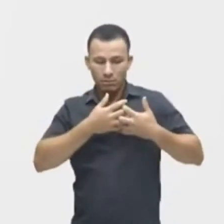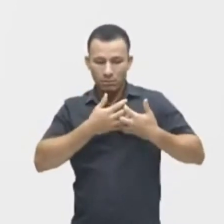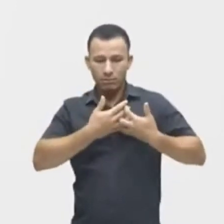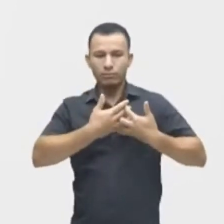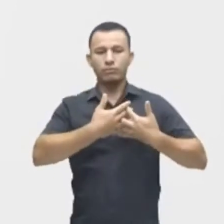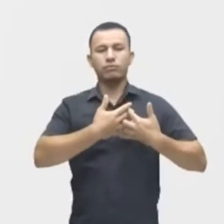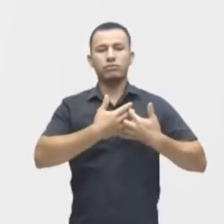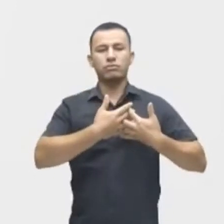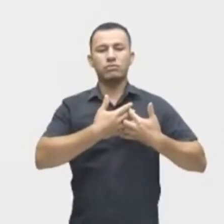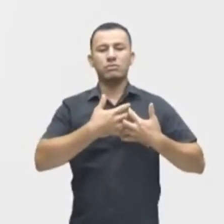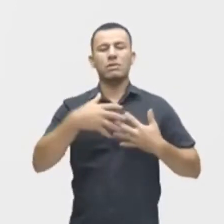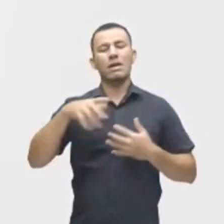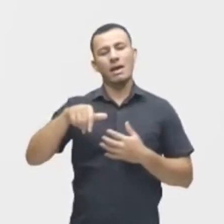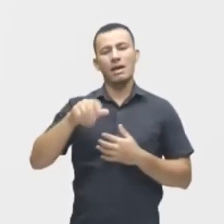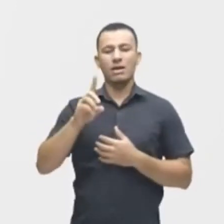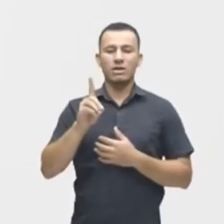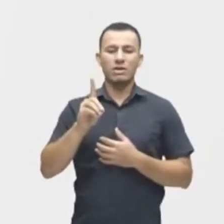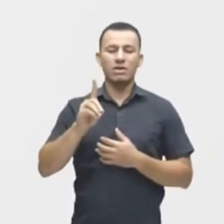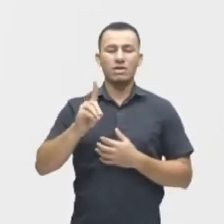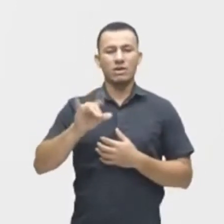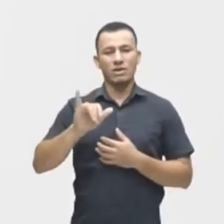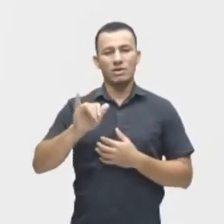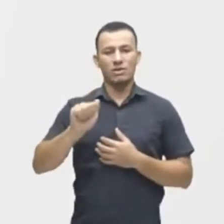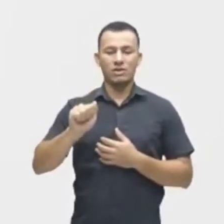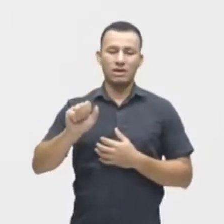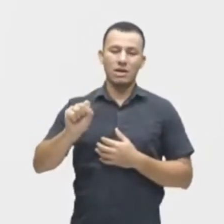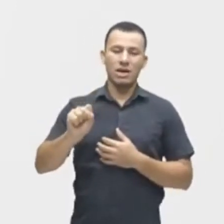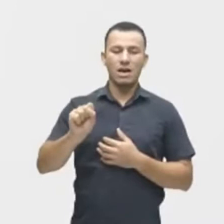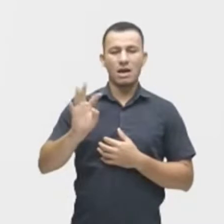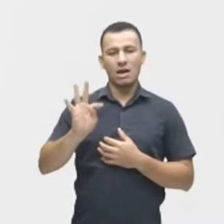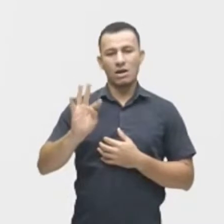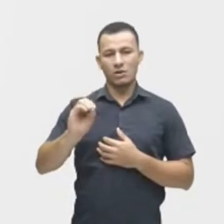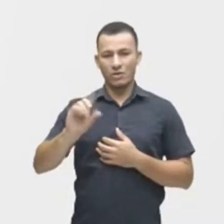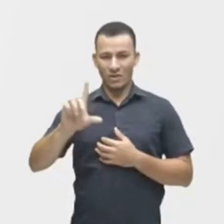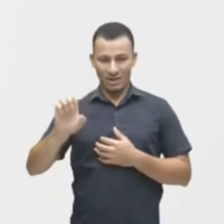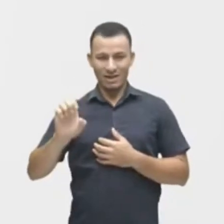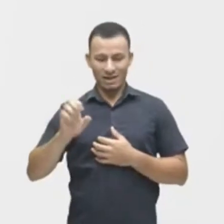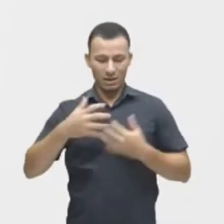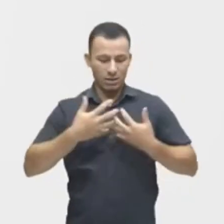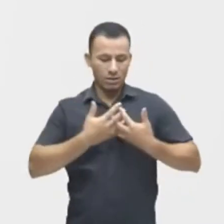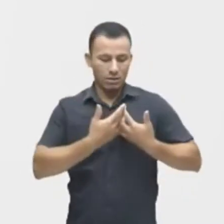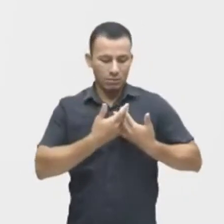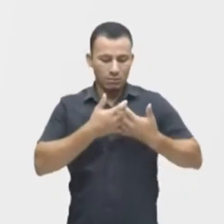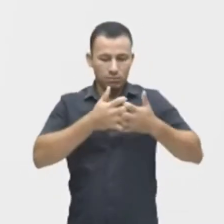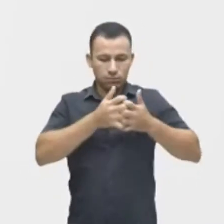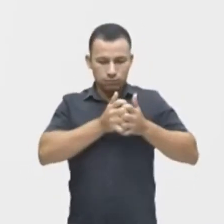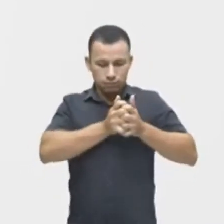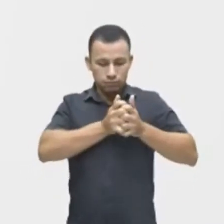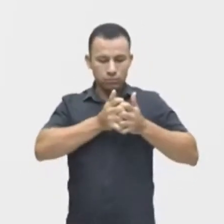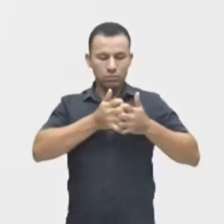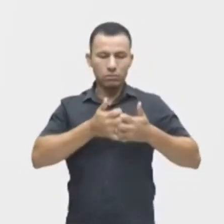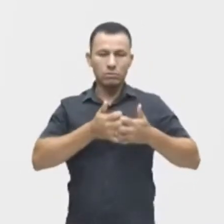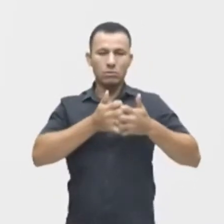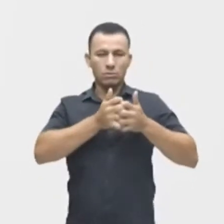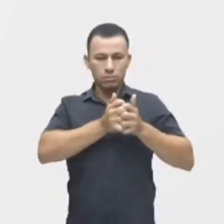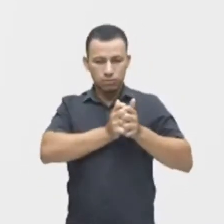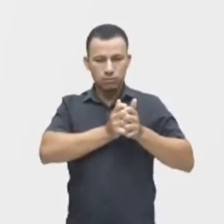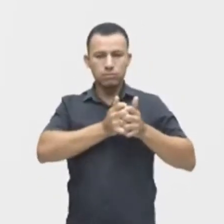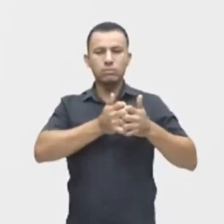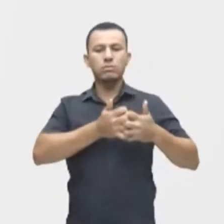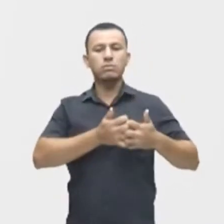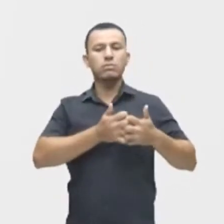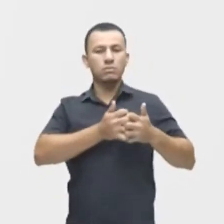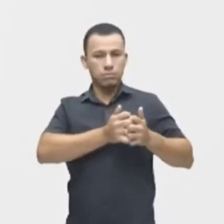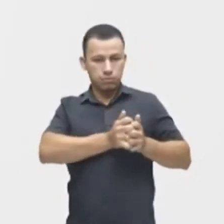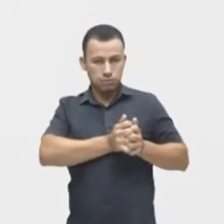é a diástole, tá bom? Esses batimentos cardíacos, de relaxamento e contração do coração, é independente